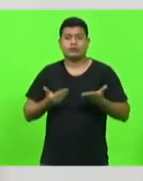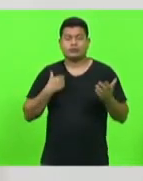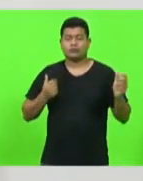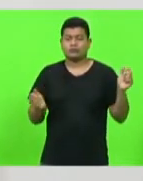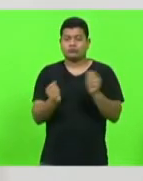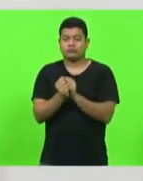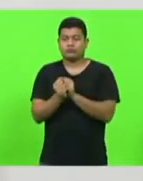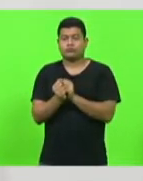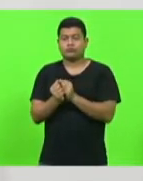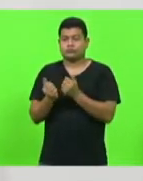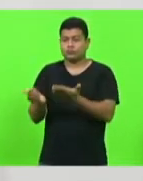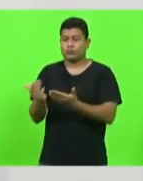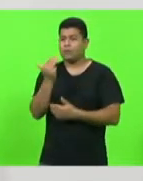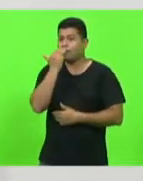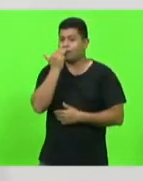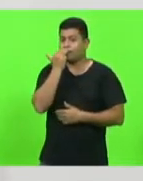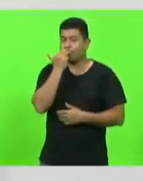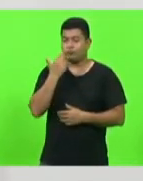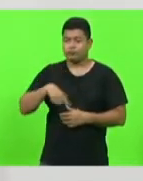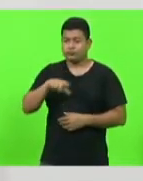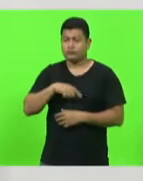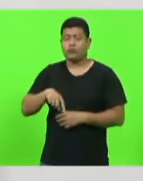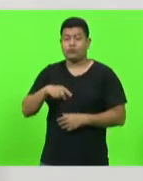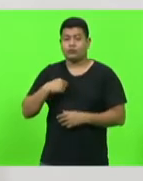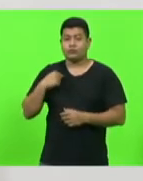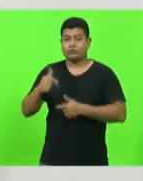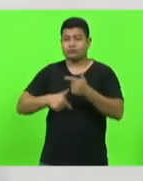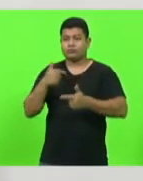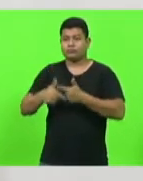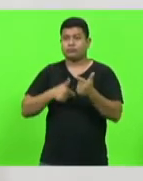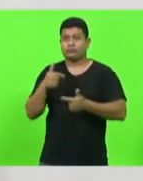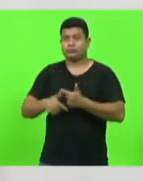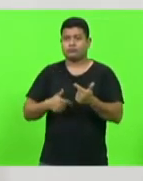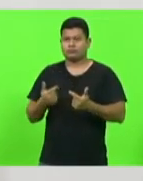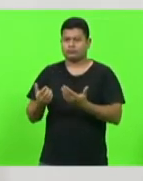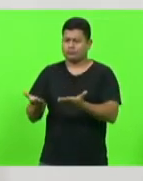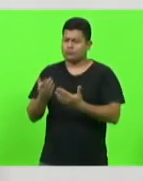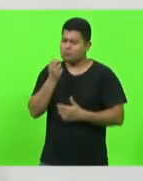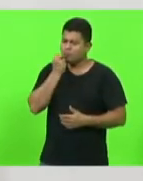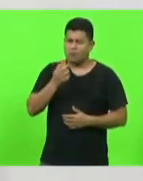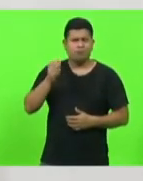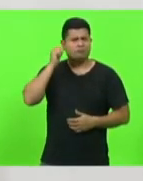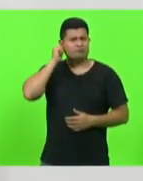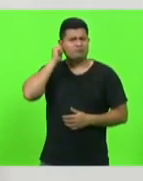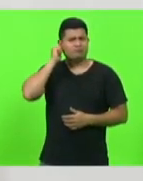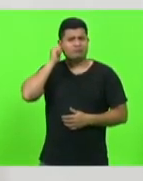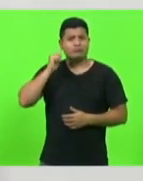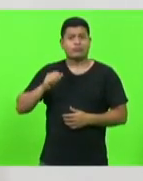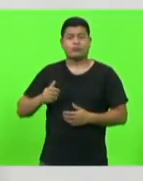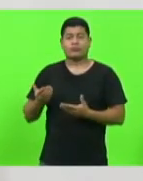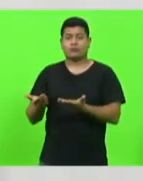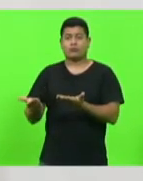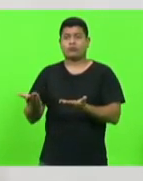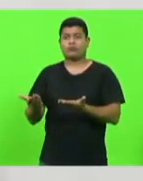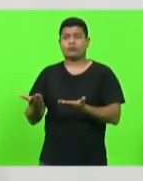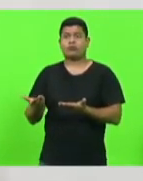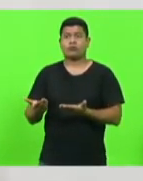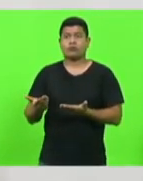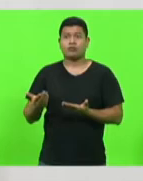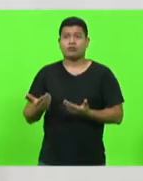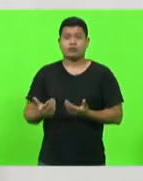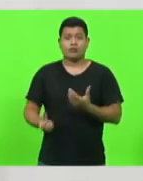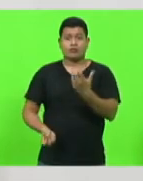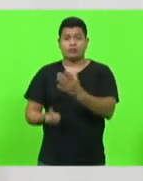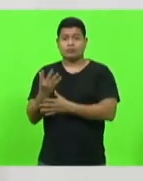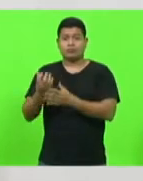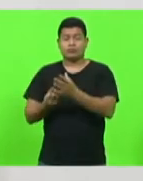que nós possamos levar adiante esse trabalho extraordinário que envolve a cadeia